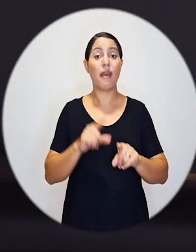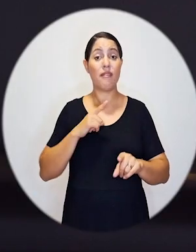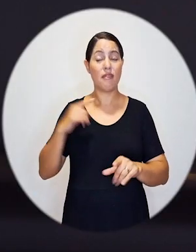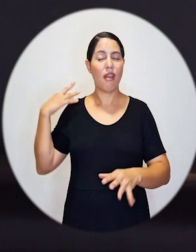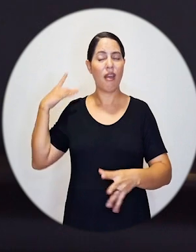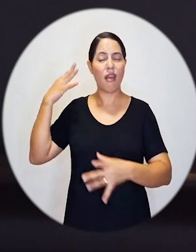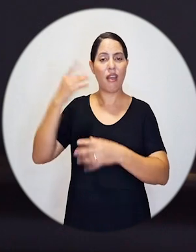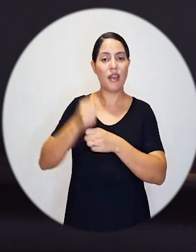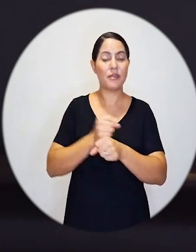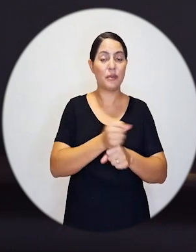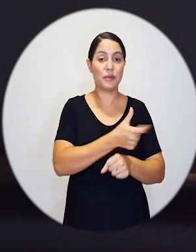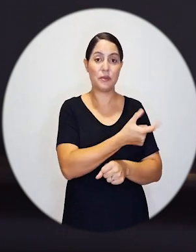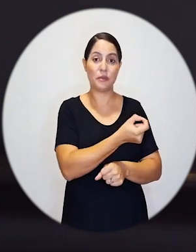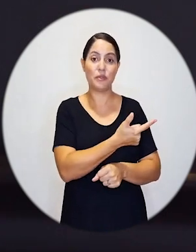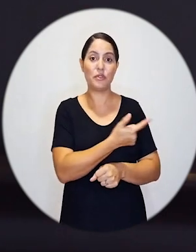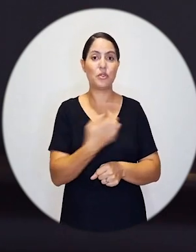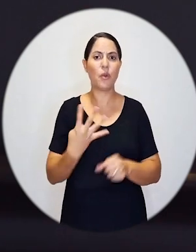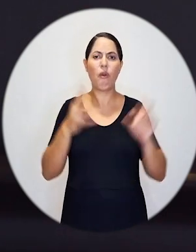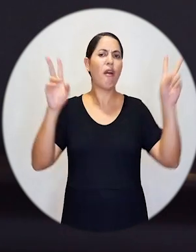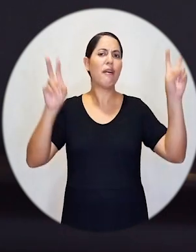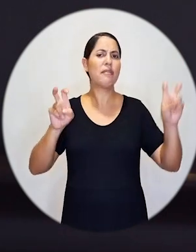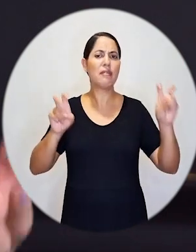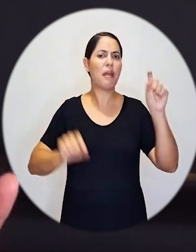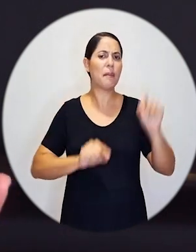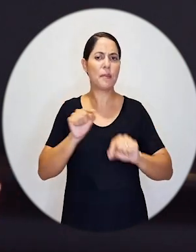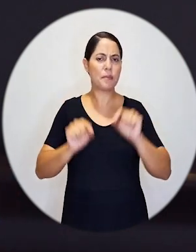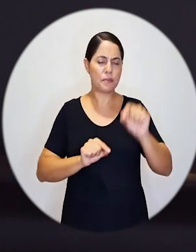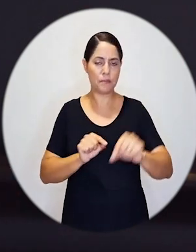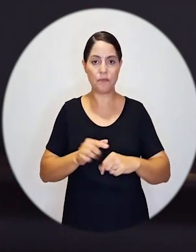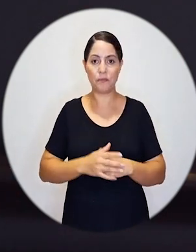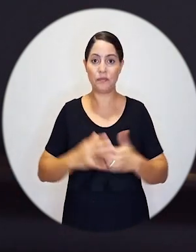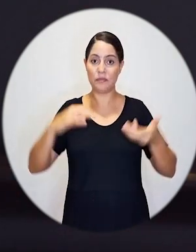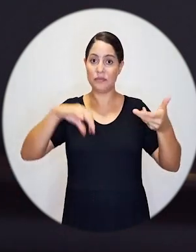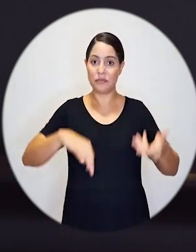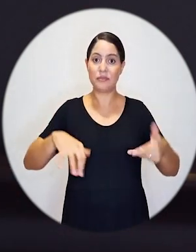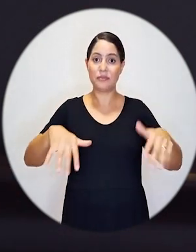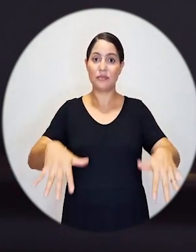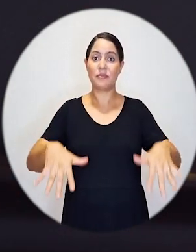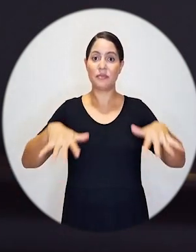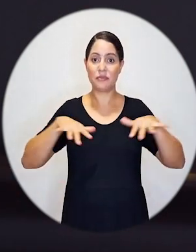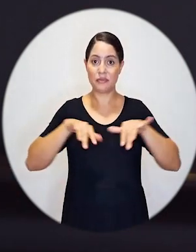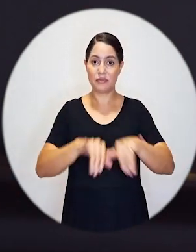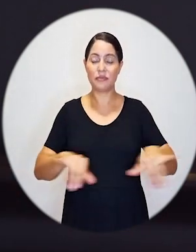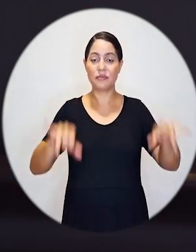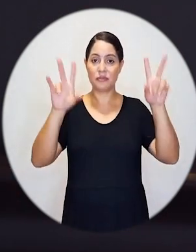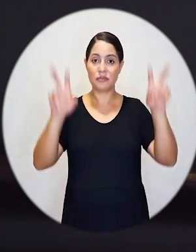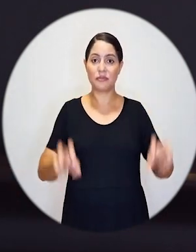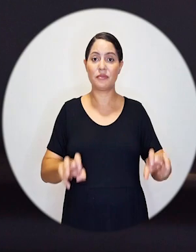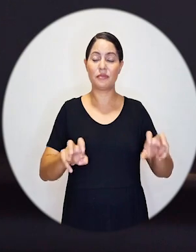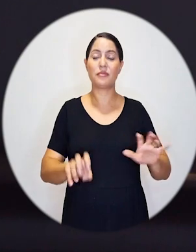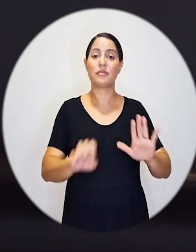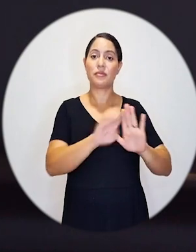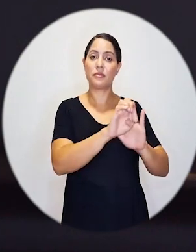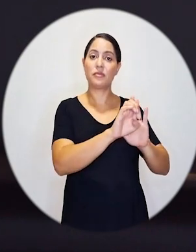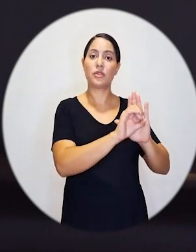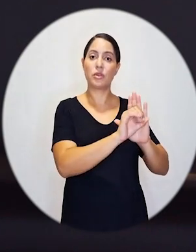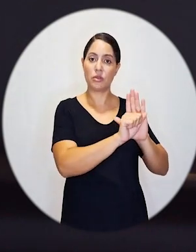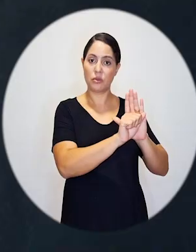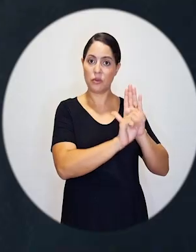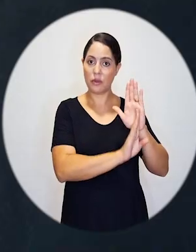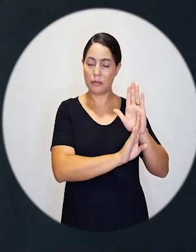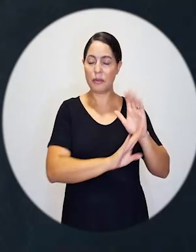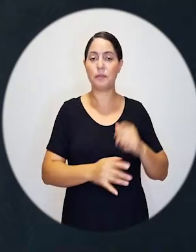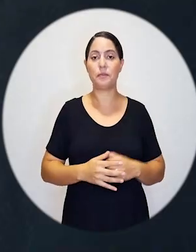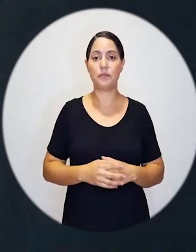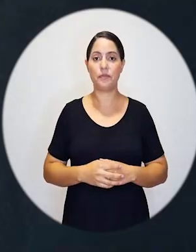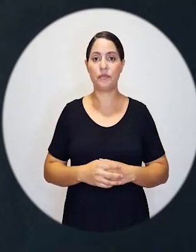destaque a atuação da Ordem dos Advogados do Brasil junto ao Congresso Nacional para a atualização do Estatuto da Advocacia.